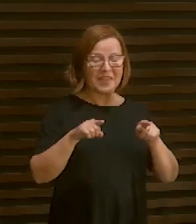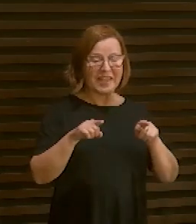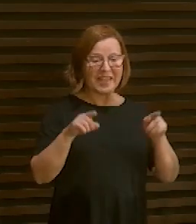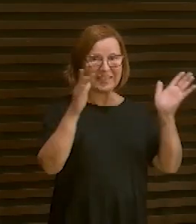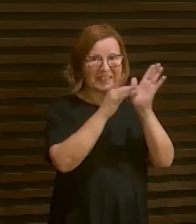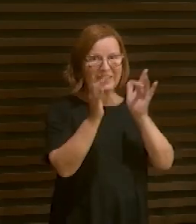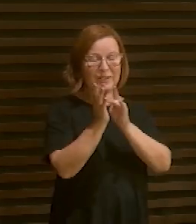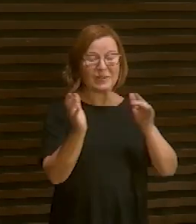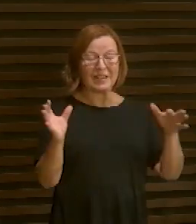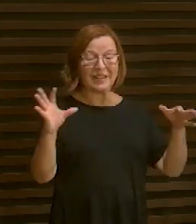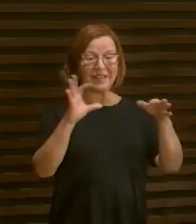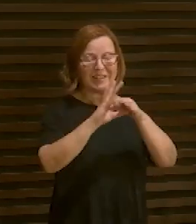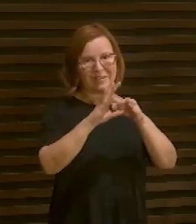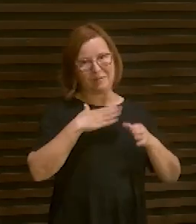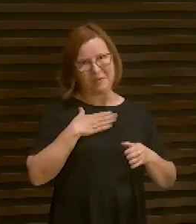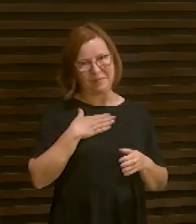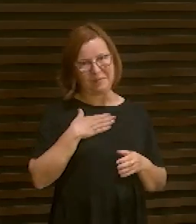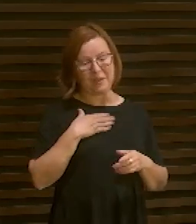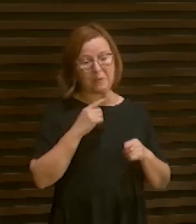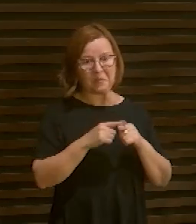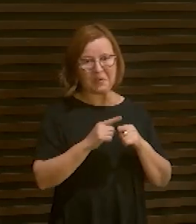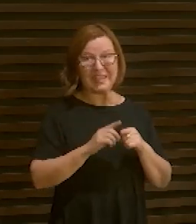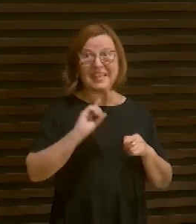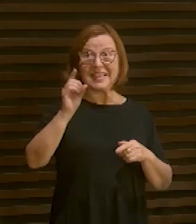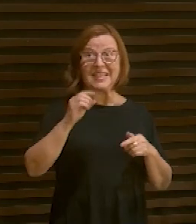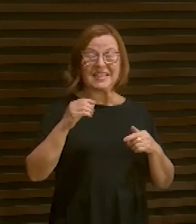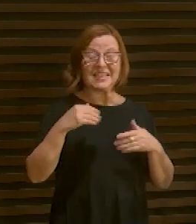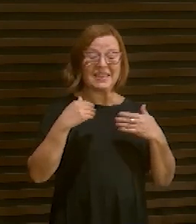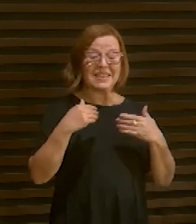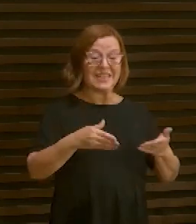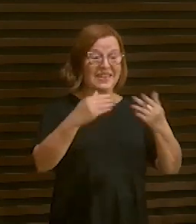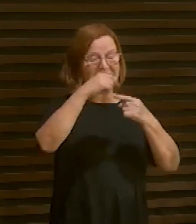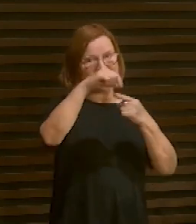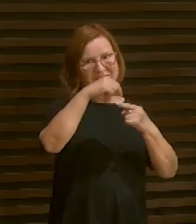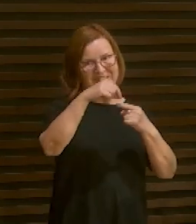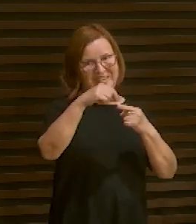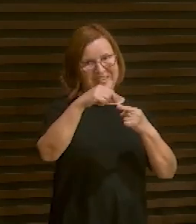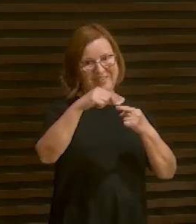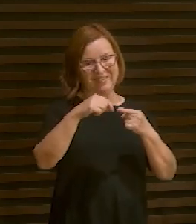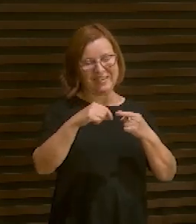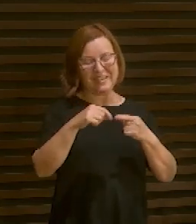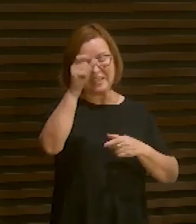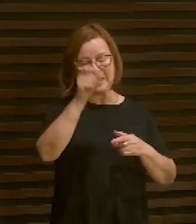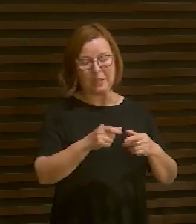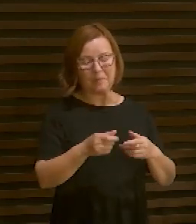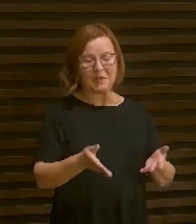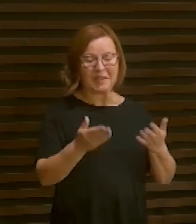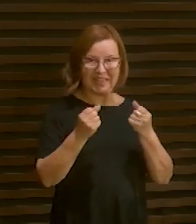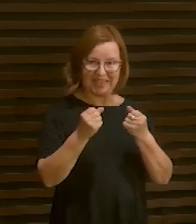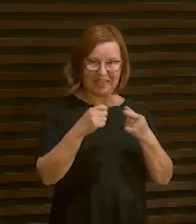unido a mim. Porque tanto o que santifica como os que são santificados vêm de um só.